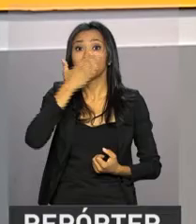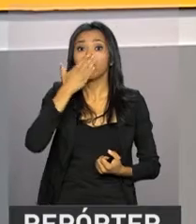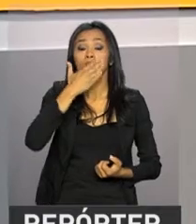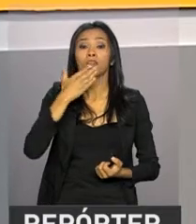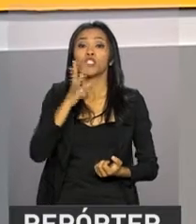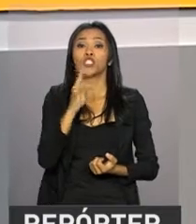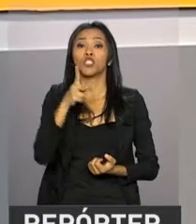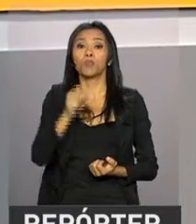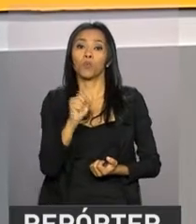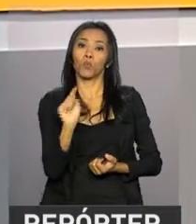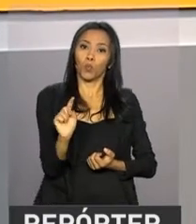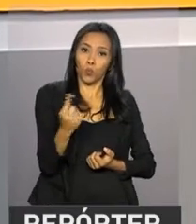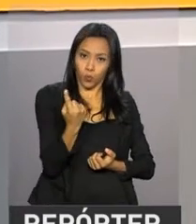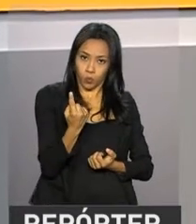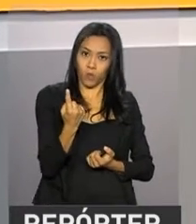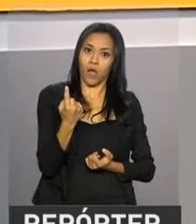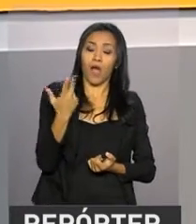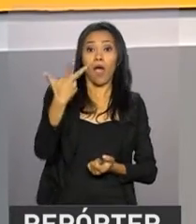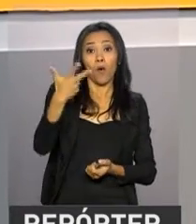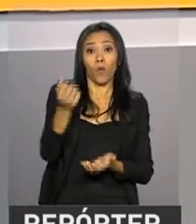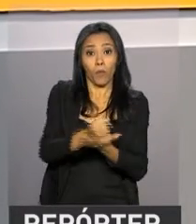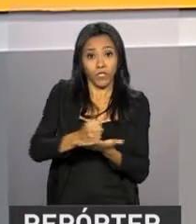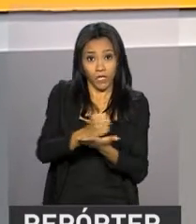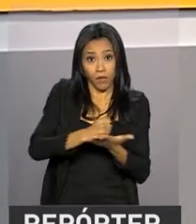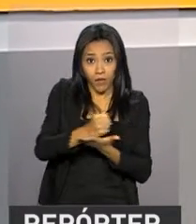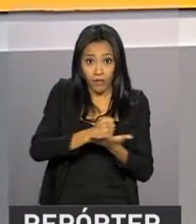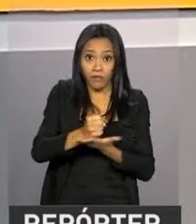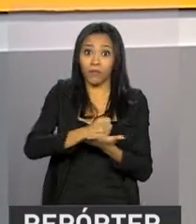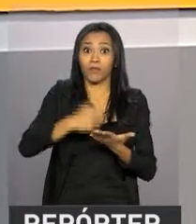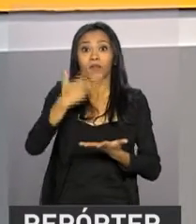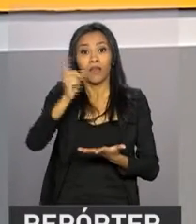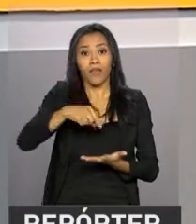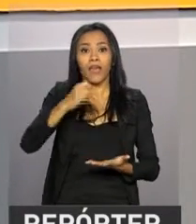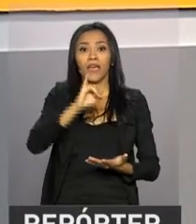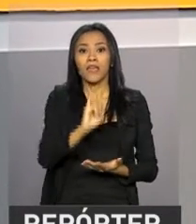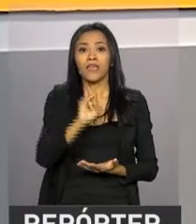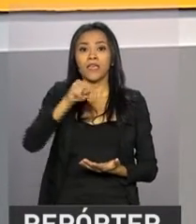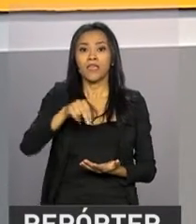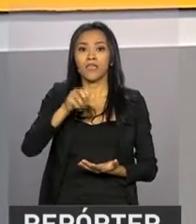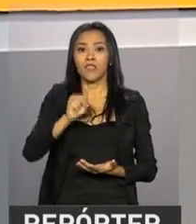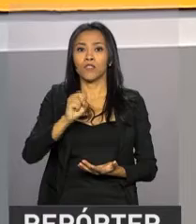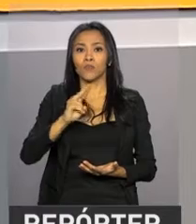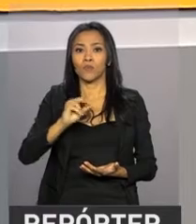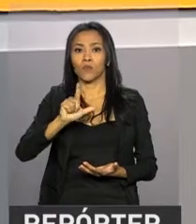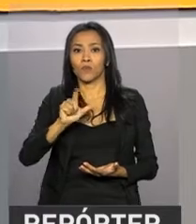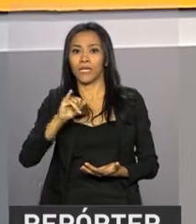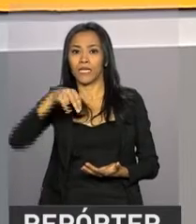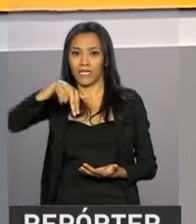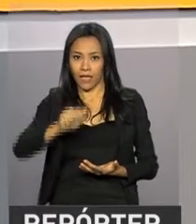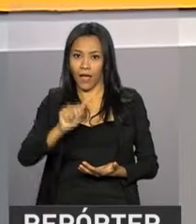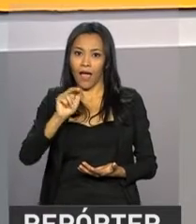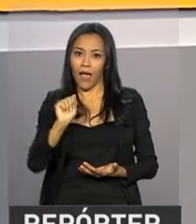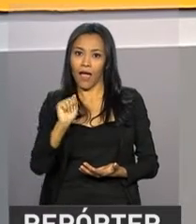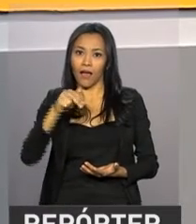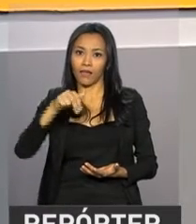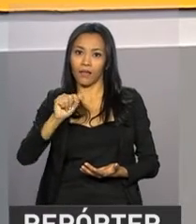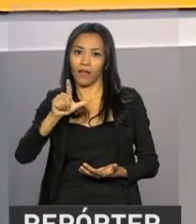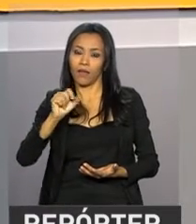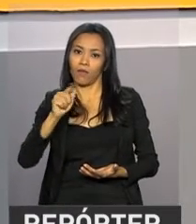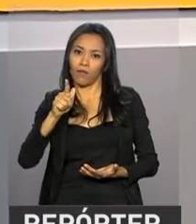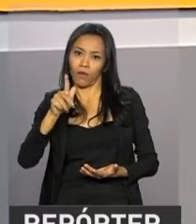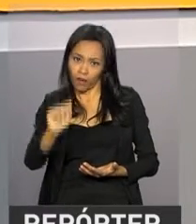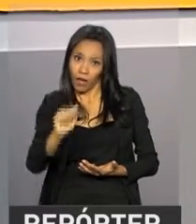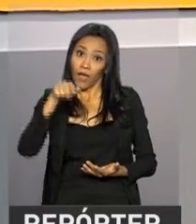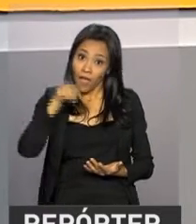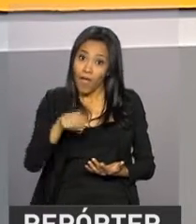medicamentos mais modernos para o tratamento da doença que a insulina análoga a expectativa é que o remédio considerado